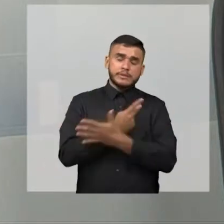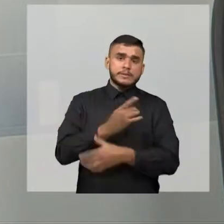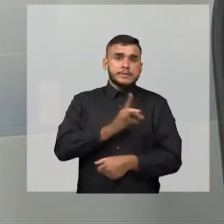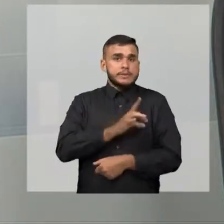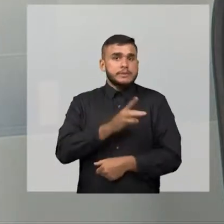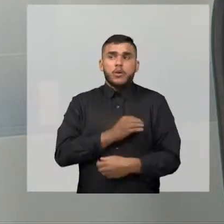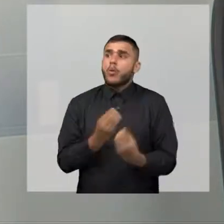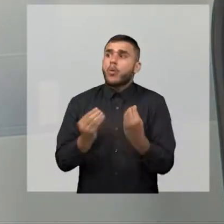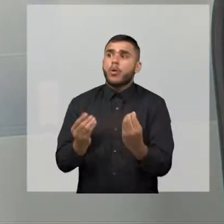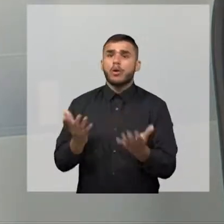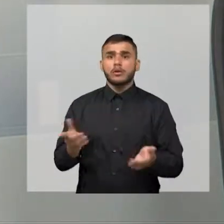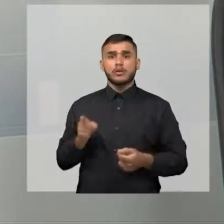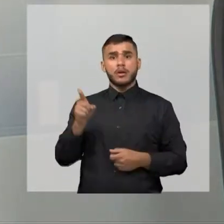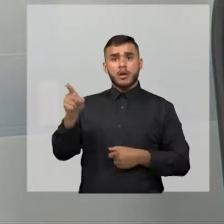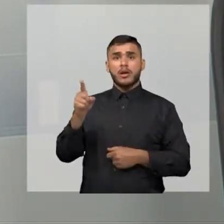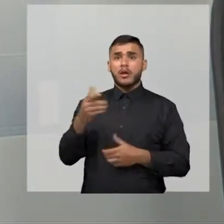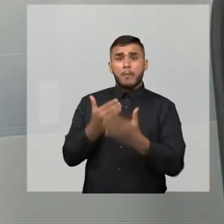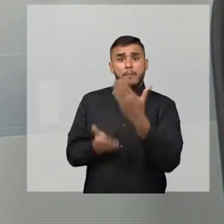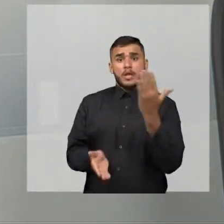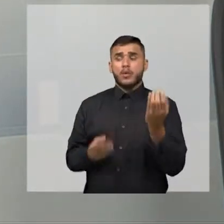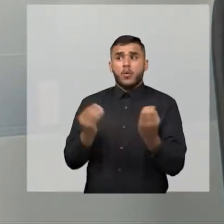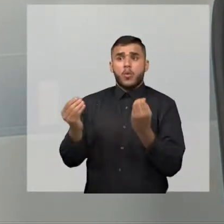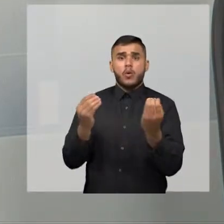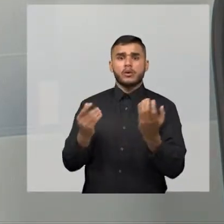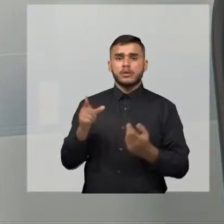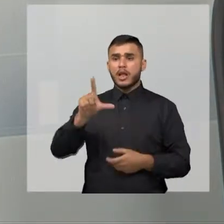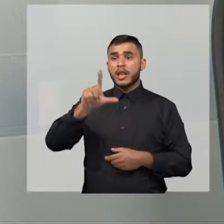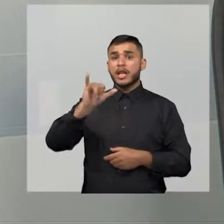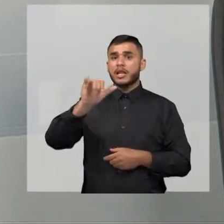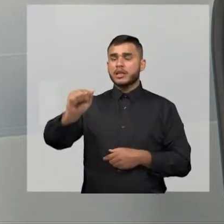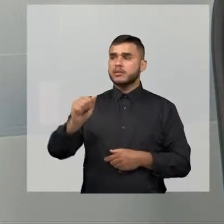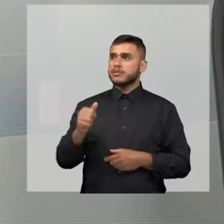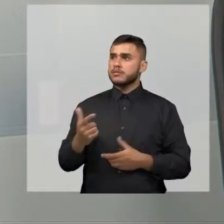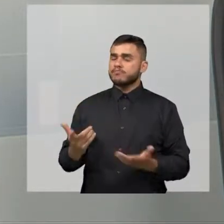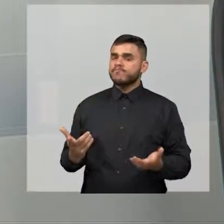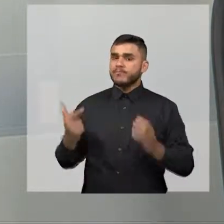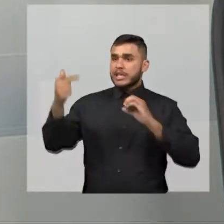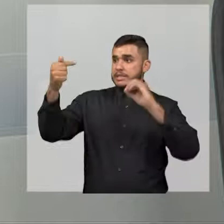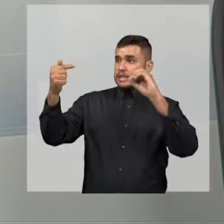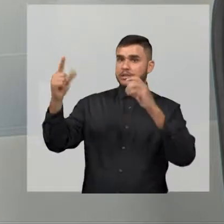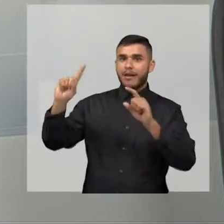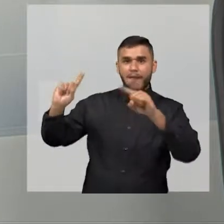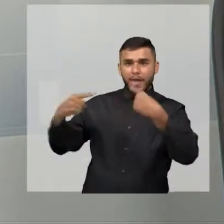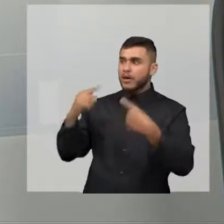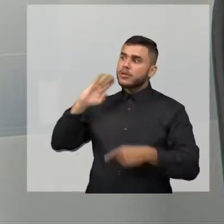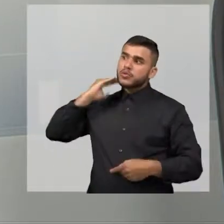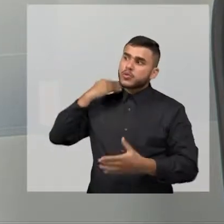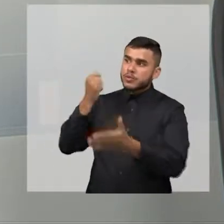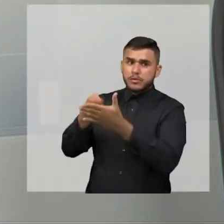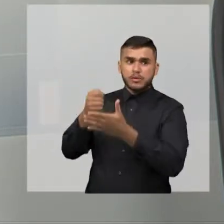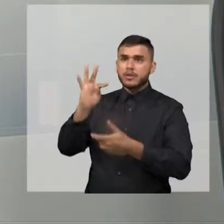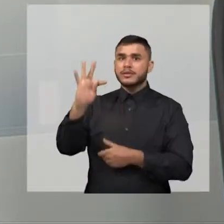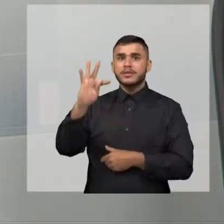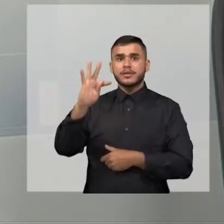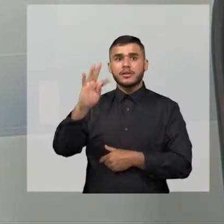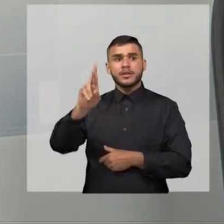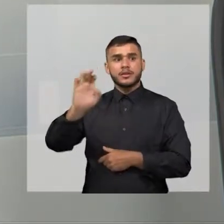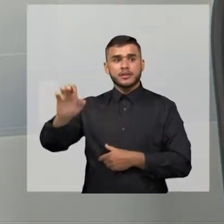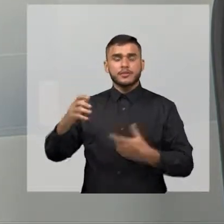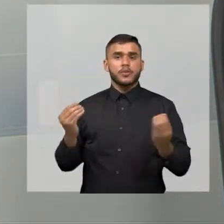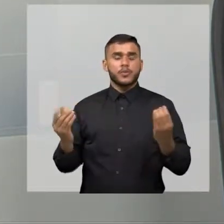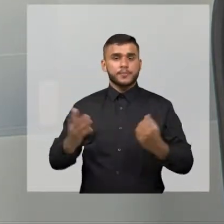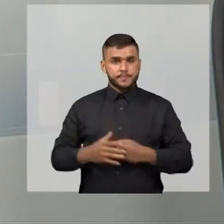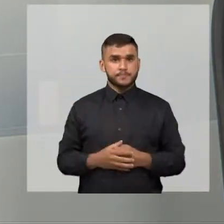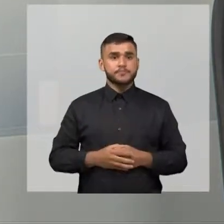desse temor, né? Olha, como ela perdeu de 7-0, pode ser que... Então, ele sofreu pressão do lado